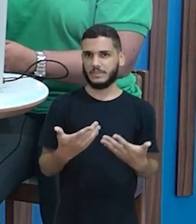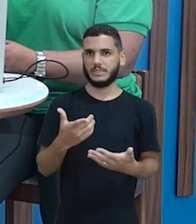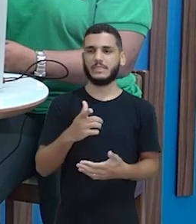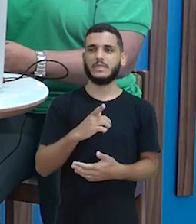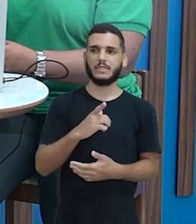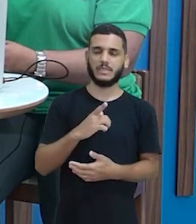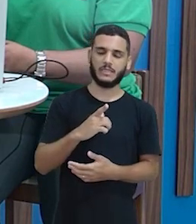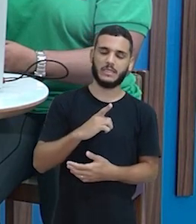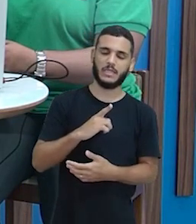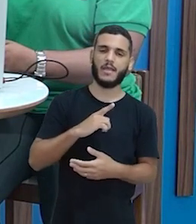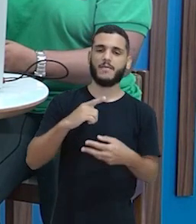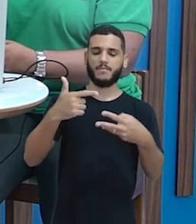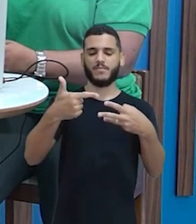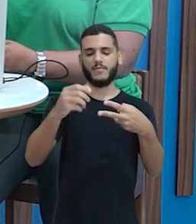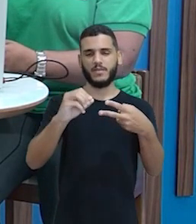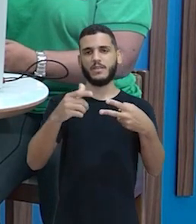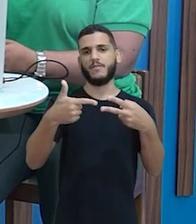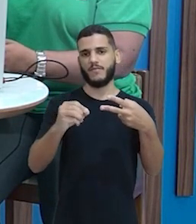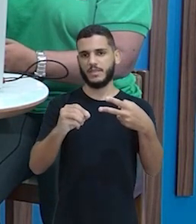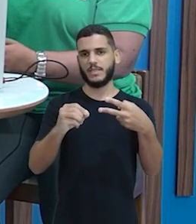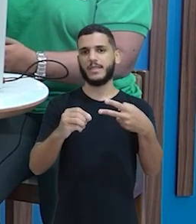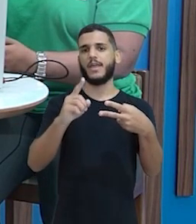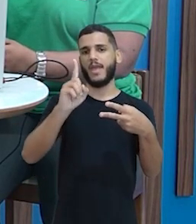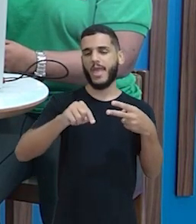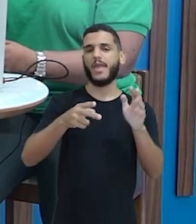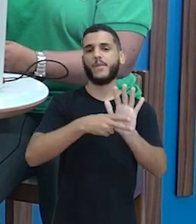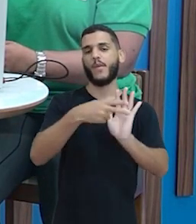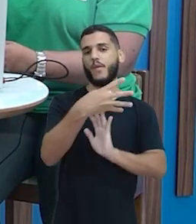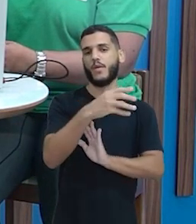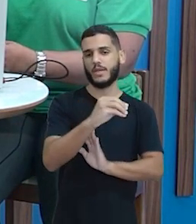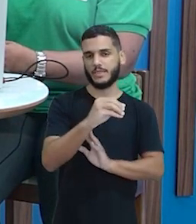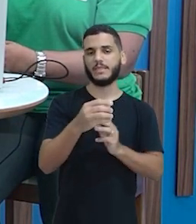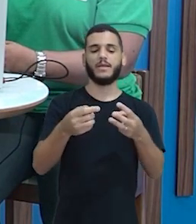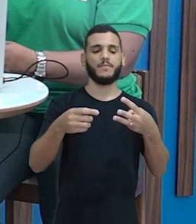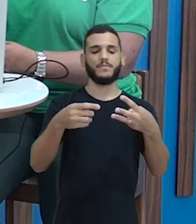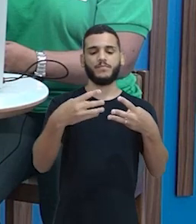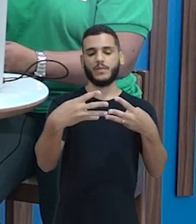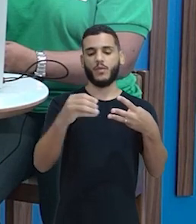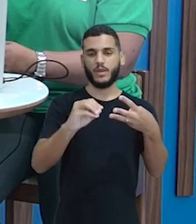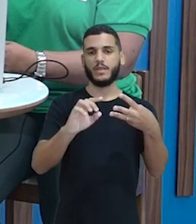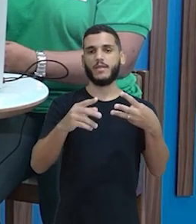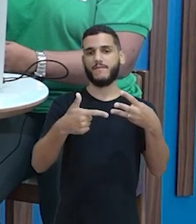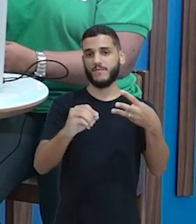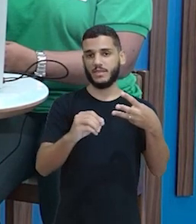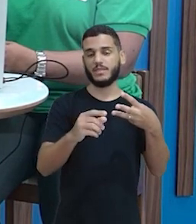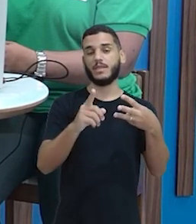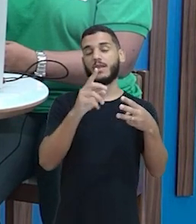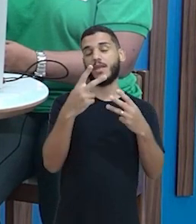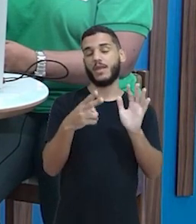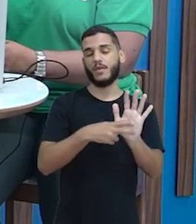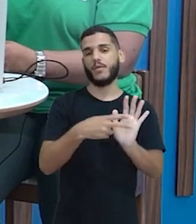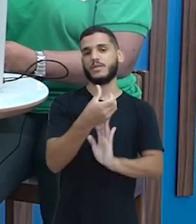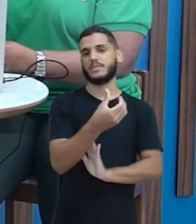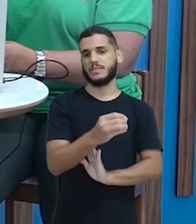20 mais 20 40 e 40 mais 20 60 letra B Professora